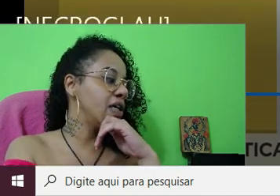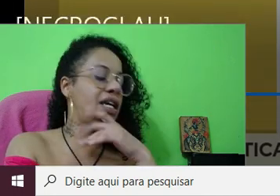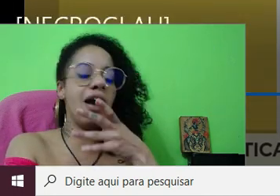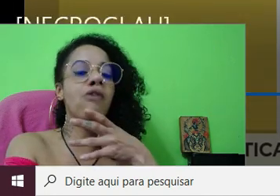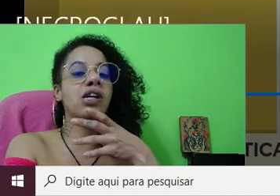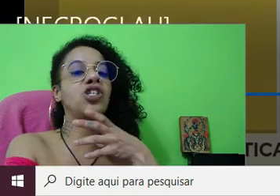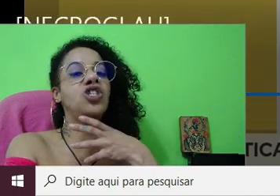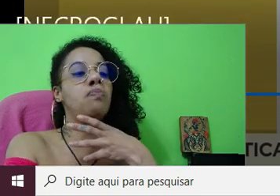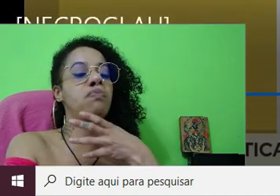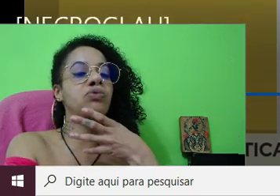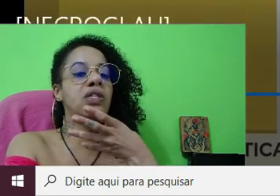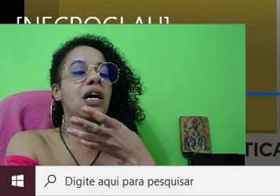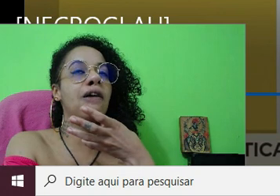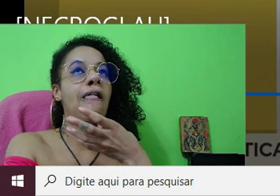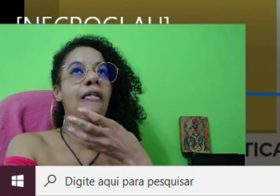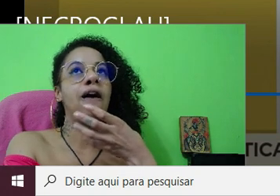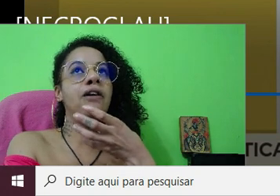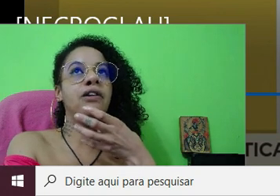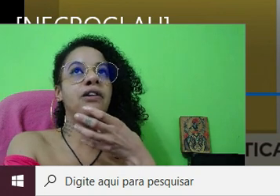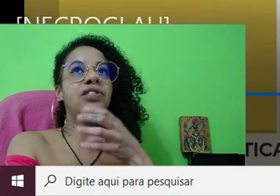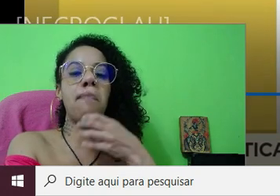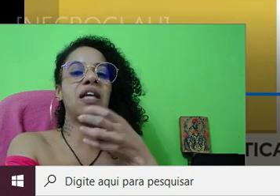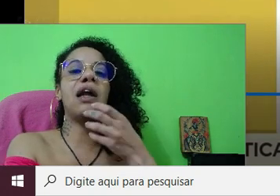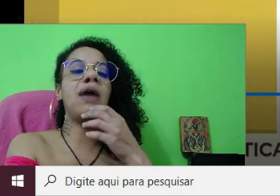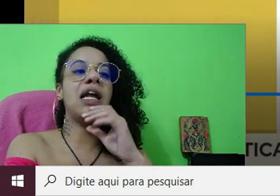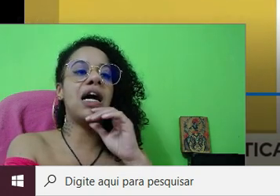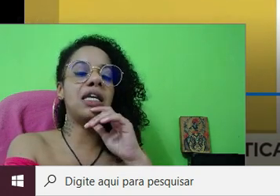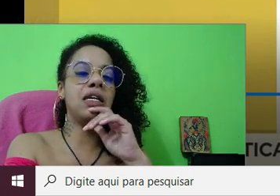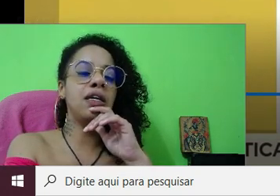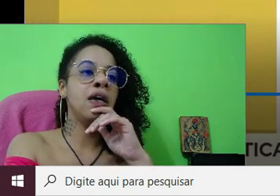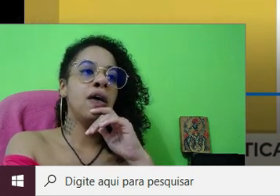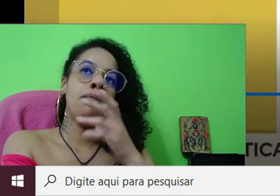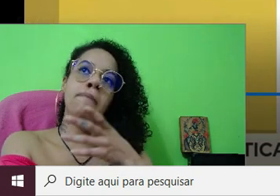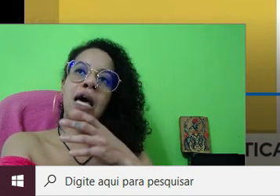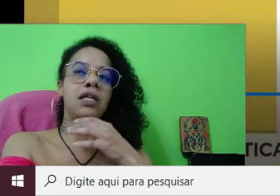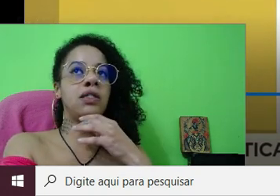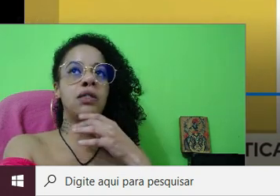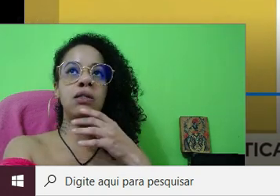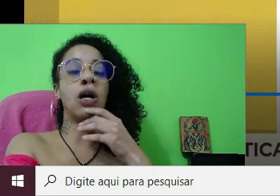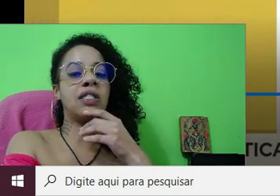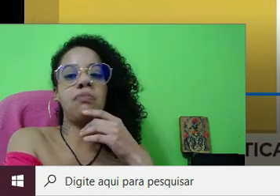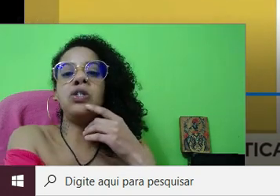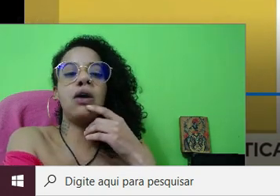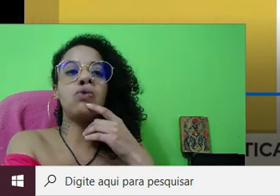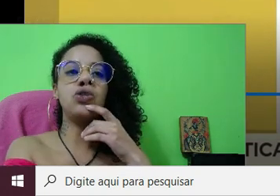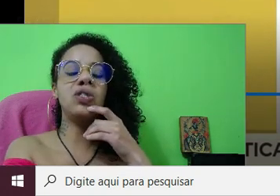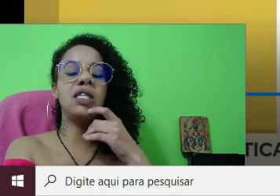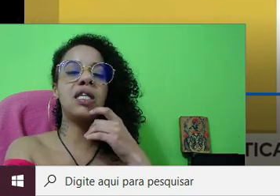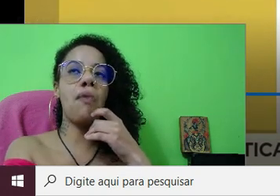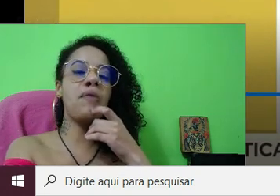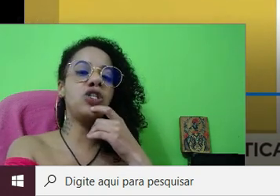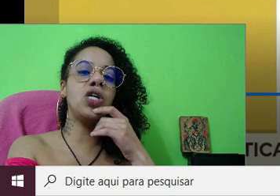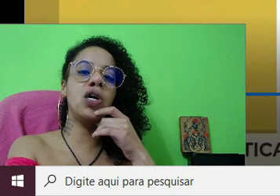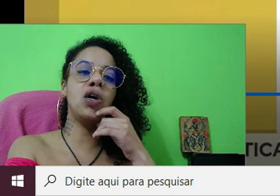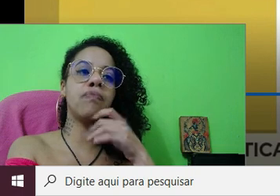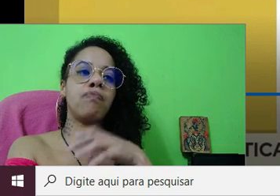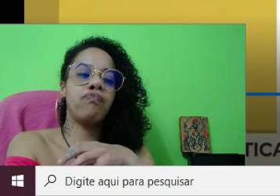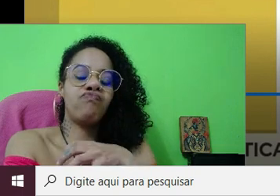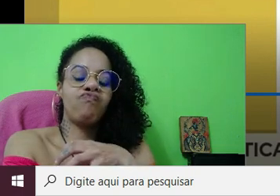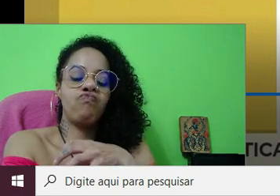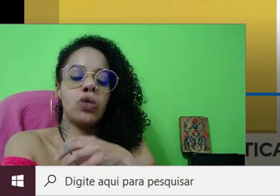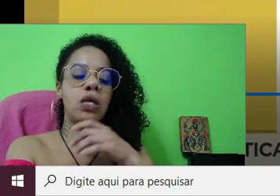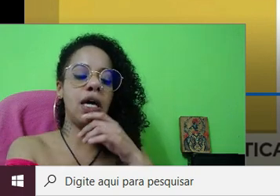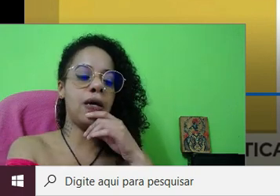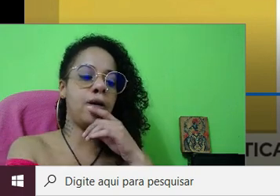que é o que a gente busca também trabalhar aí mais nós temos recursos extremamente